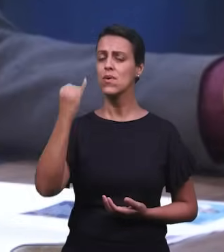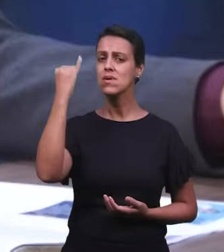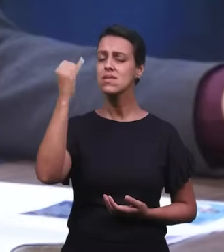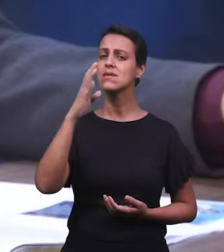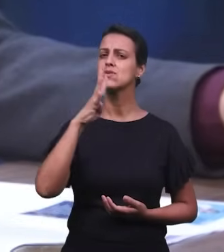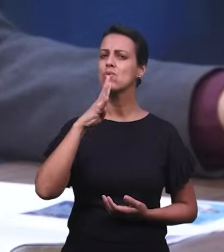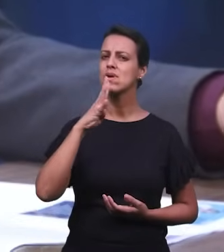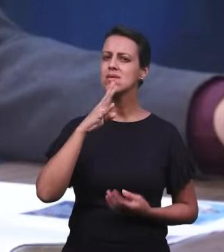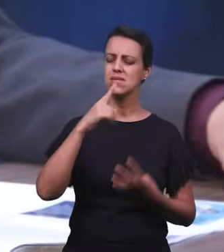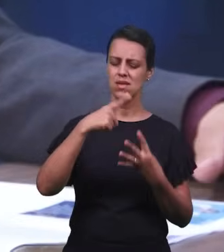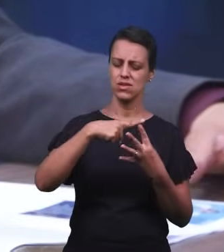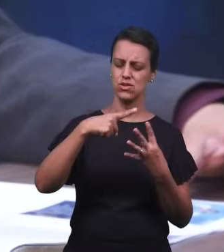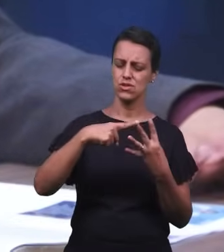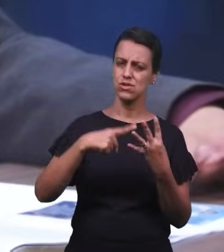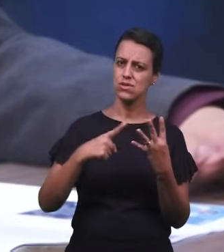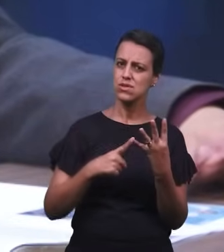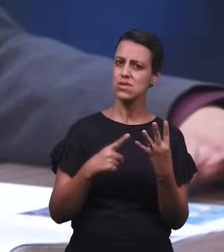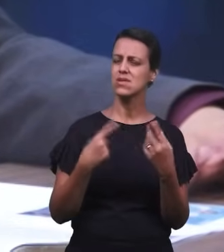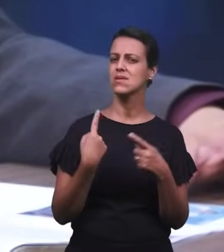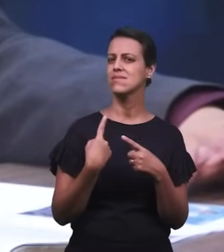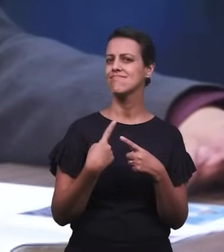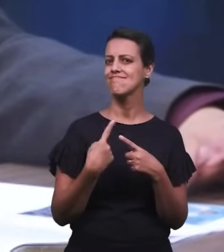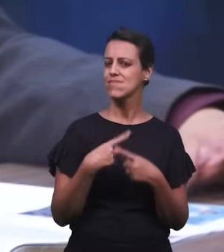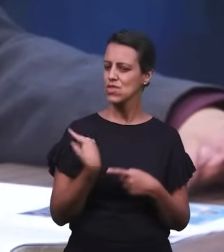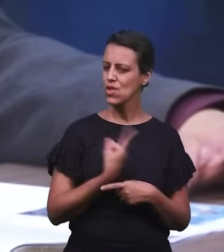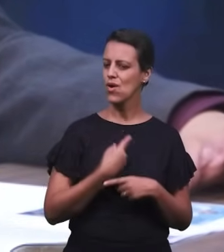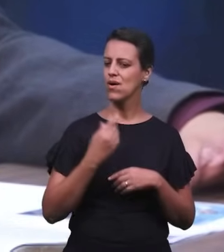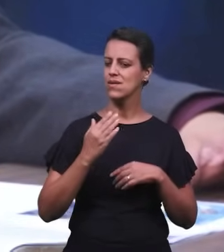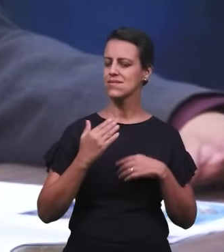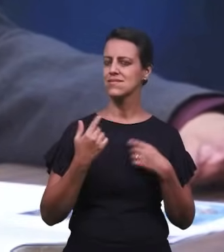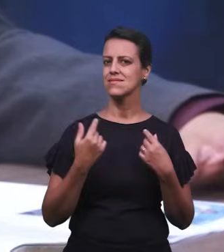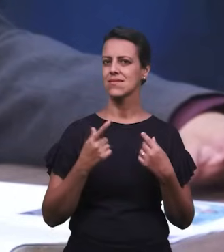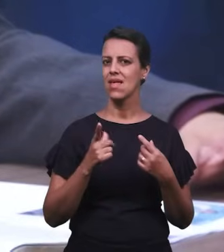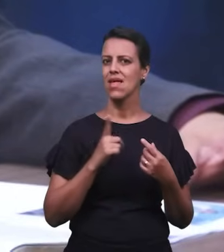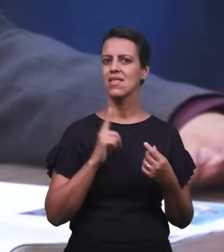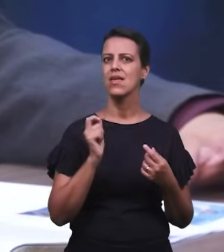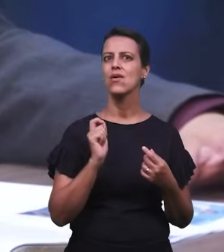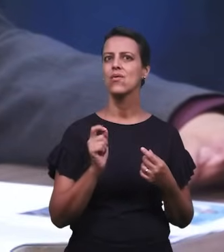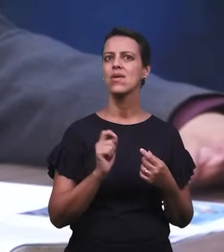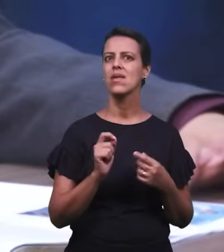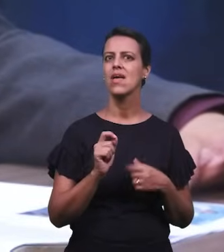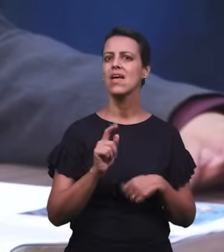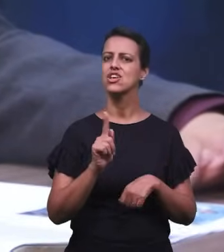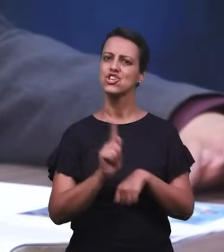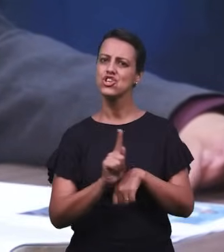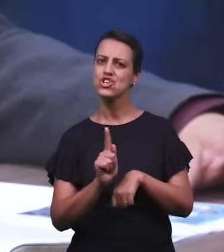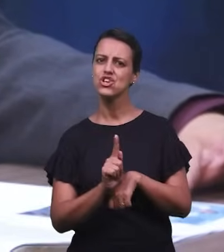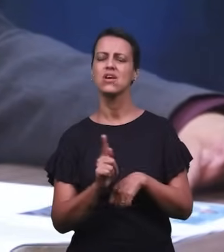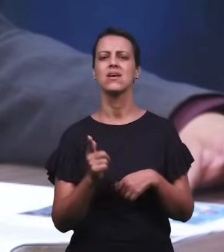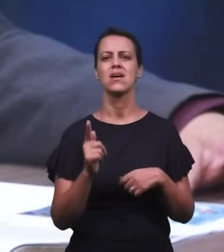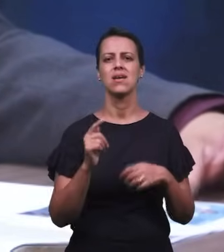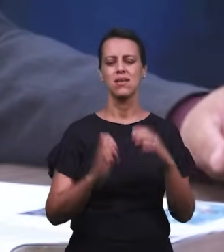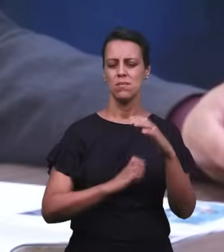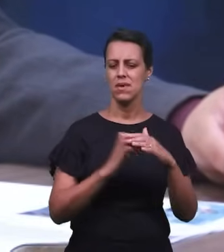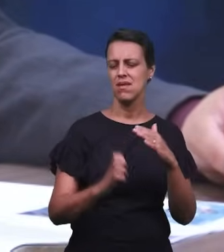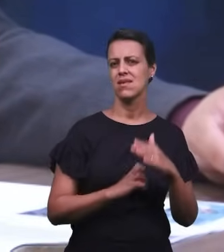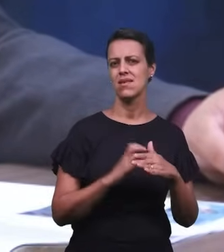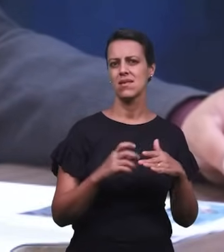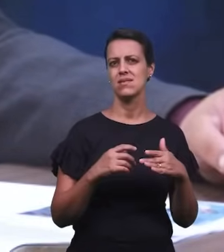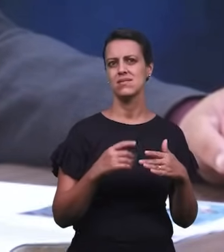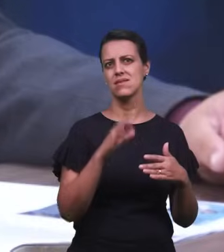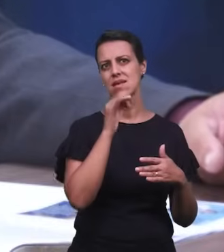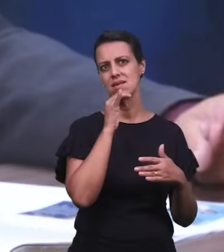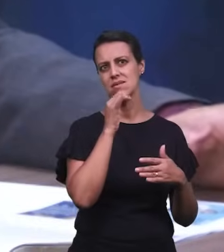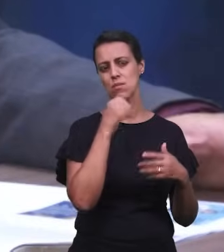conhecer esses aspectos, até para nós como profissionais, por exemplo, na gestão de uma empresa, eu saber que eu não posso entregar,